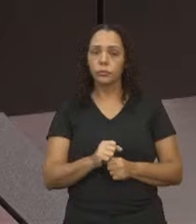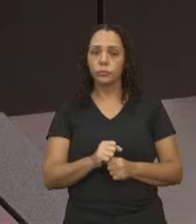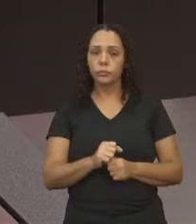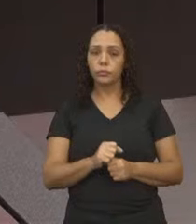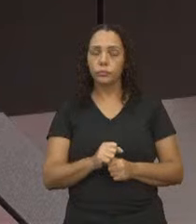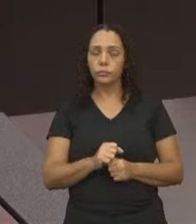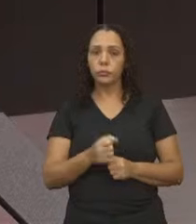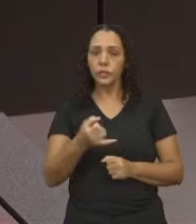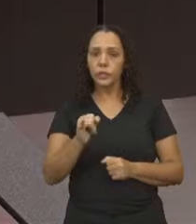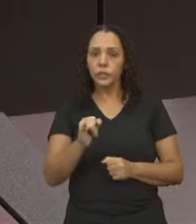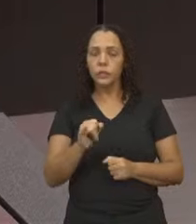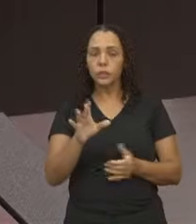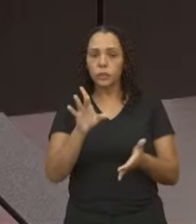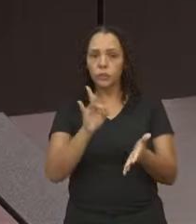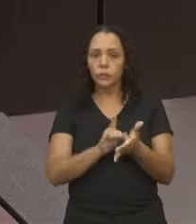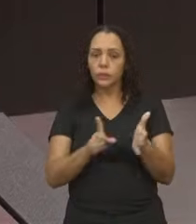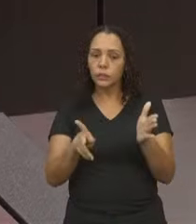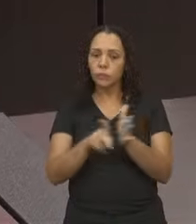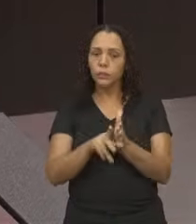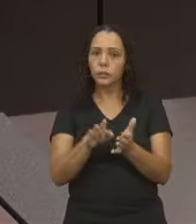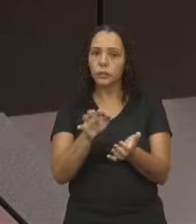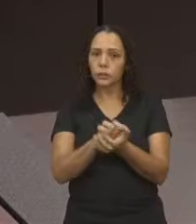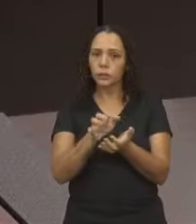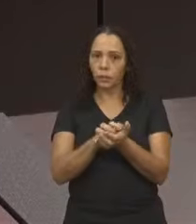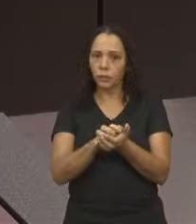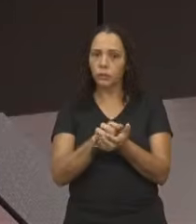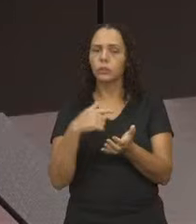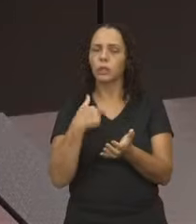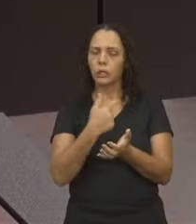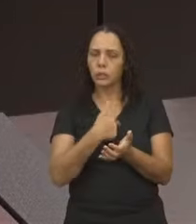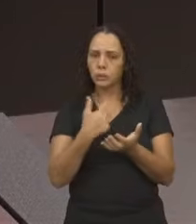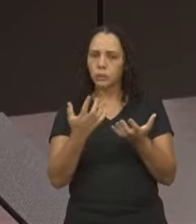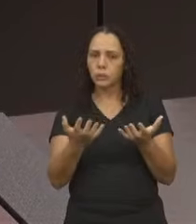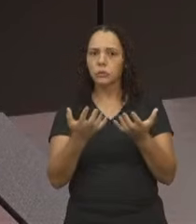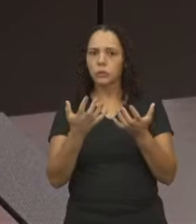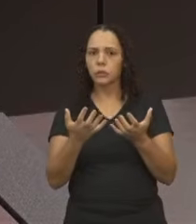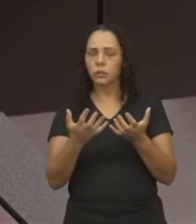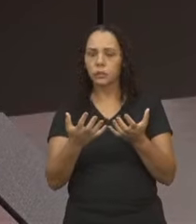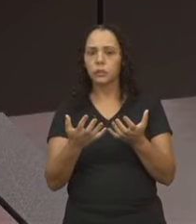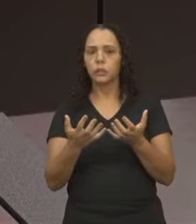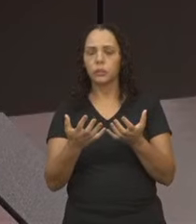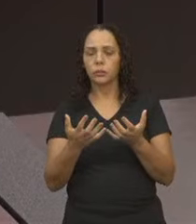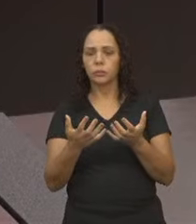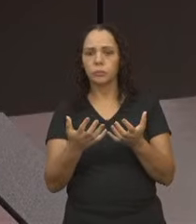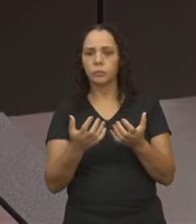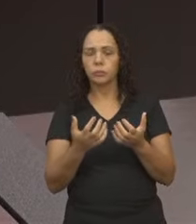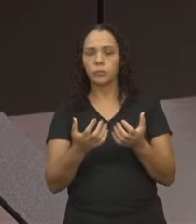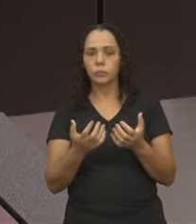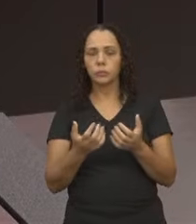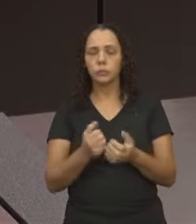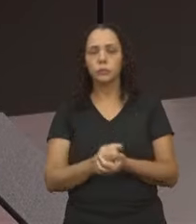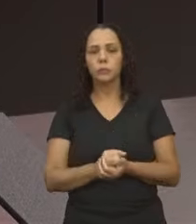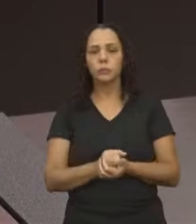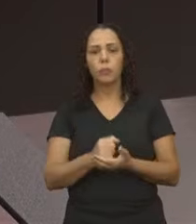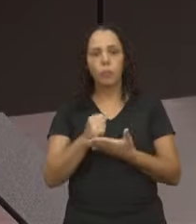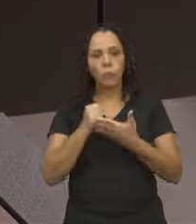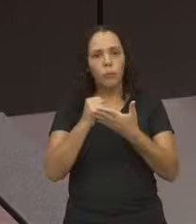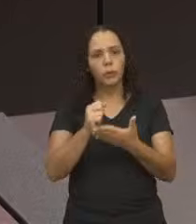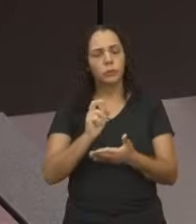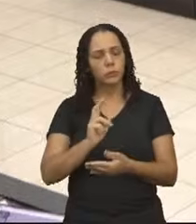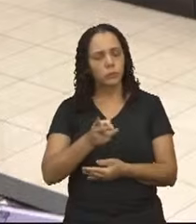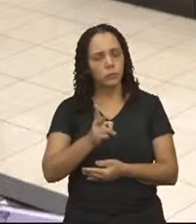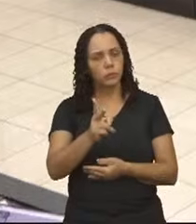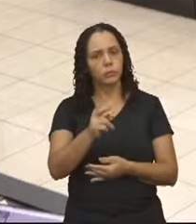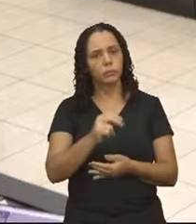essa parte tão importante, nós vamos querer requerer para a cidade de Jacareí. Sempre com o meu apoio, pode contar.